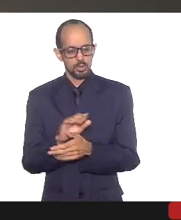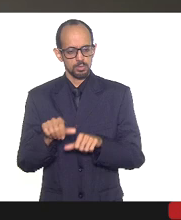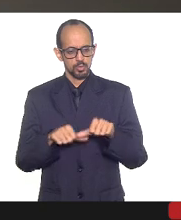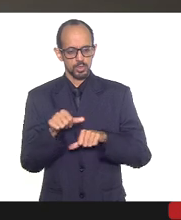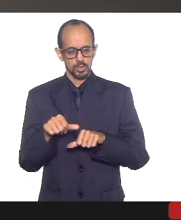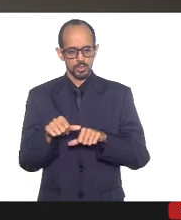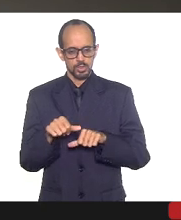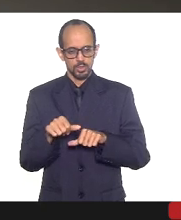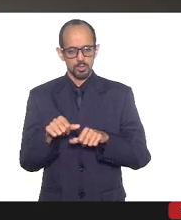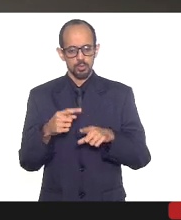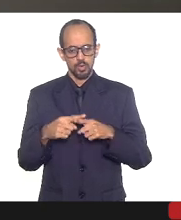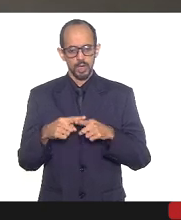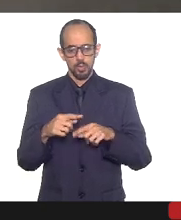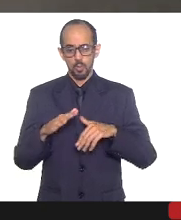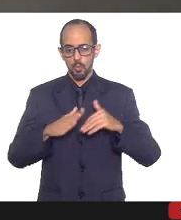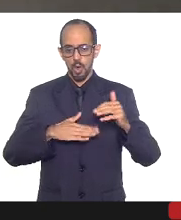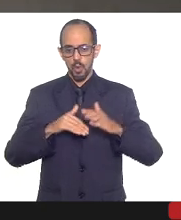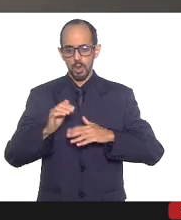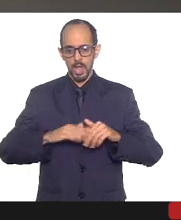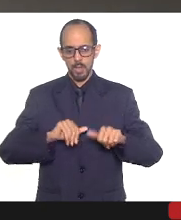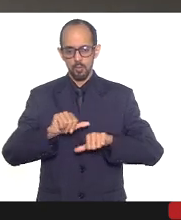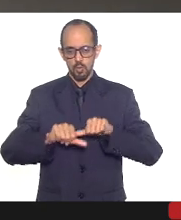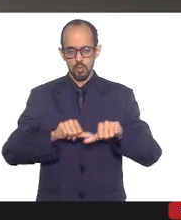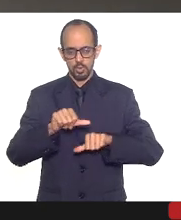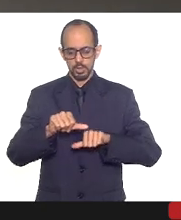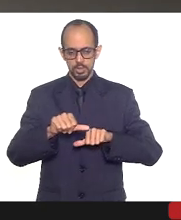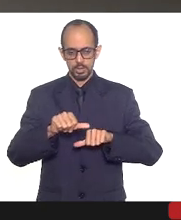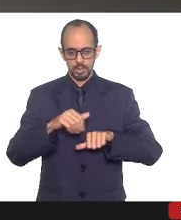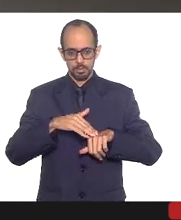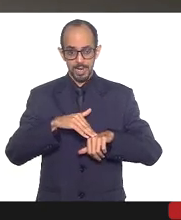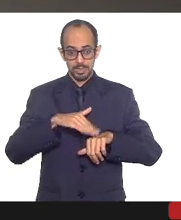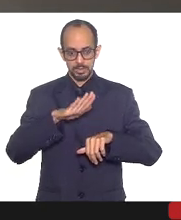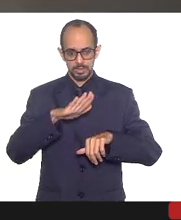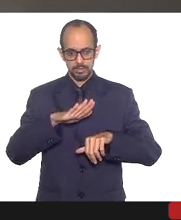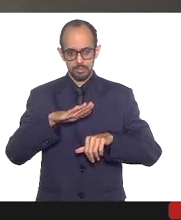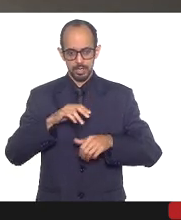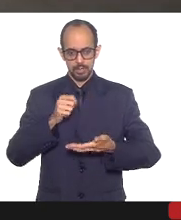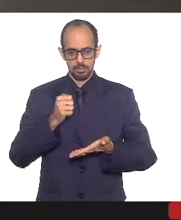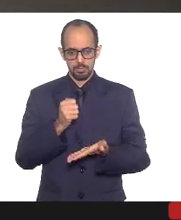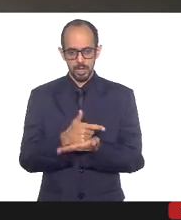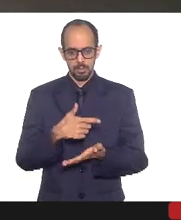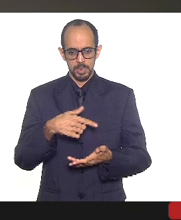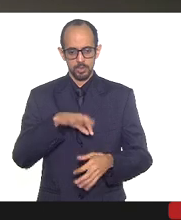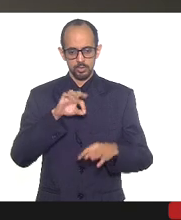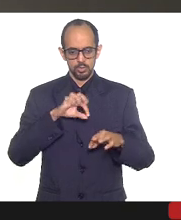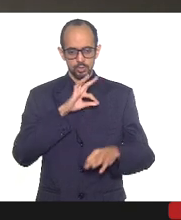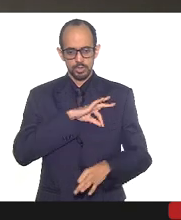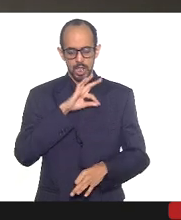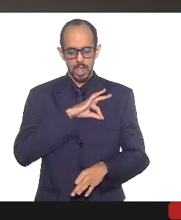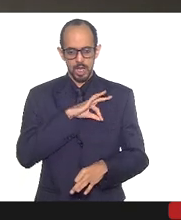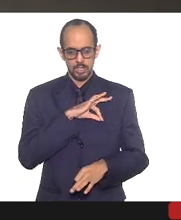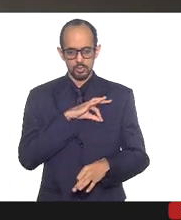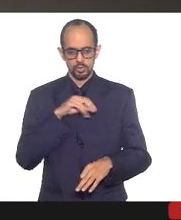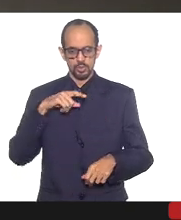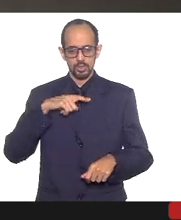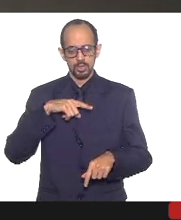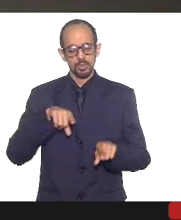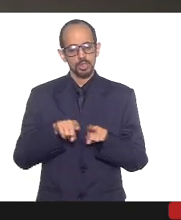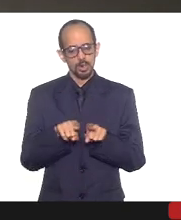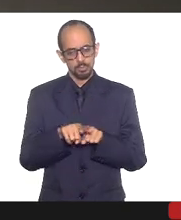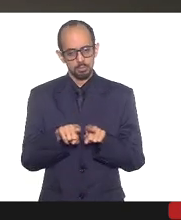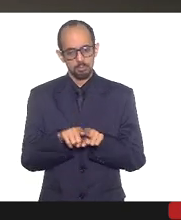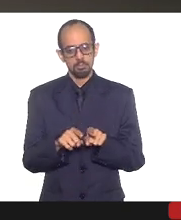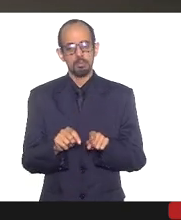impacto na folha de pagamento da educação representa um impacto muito grande também na despesa com